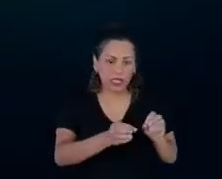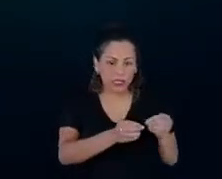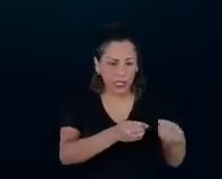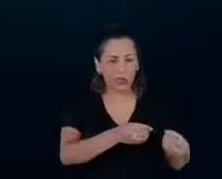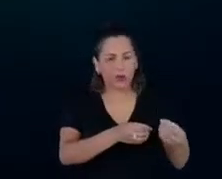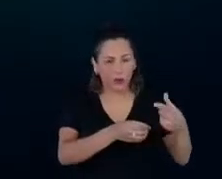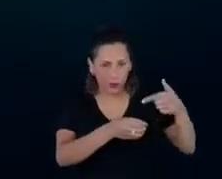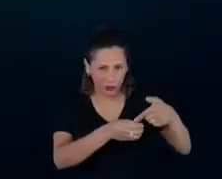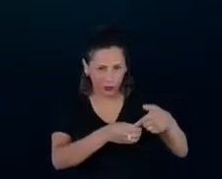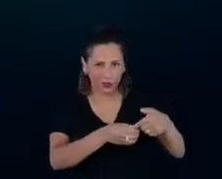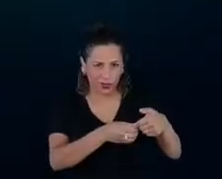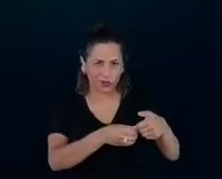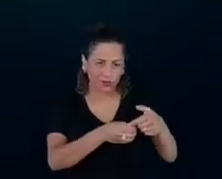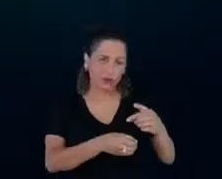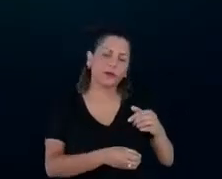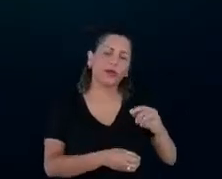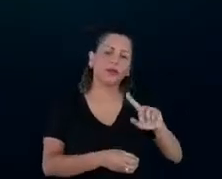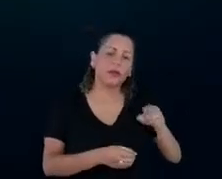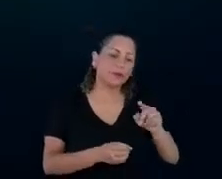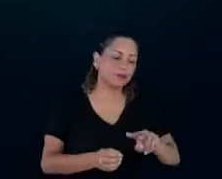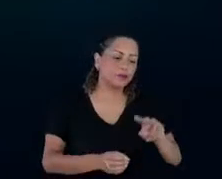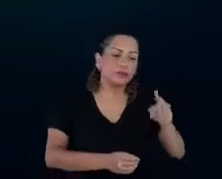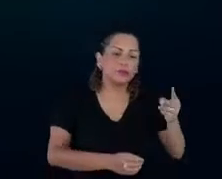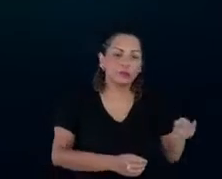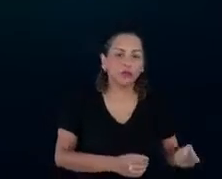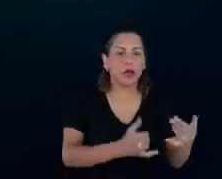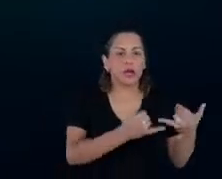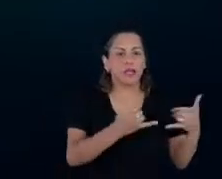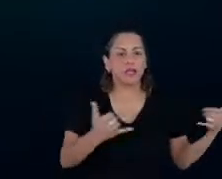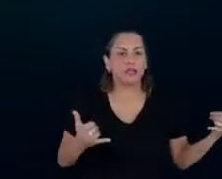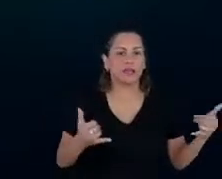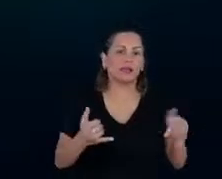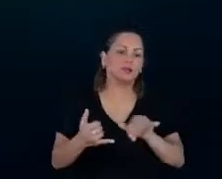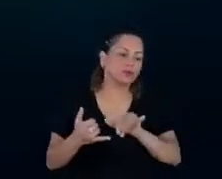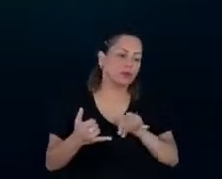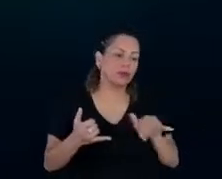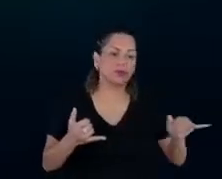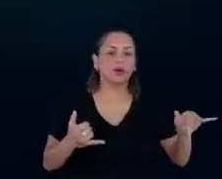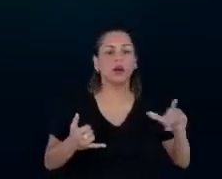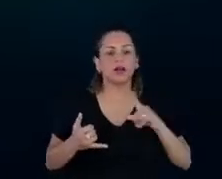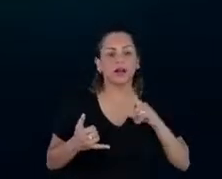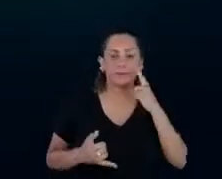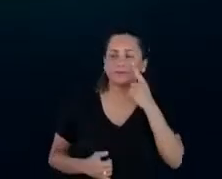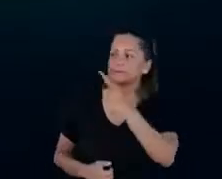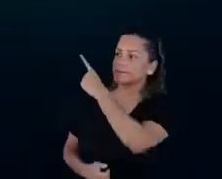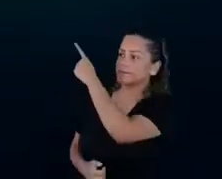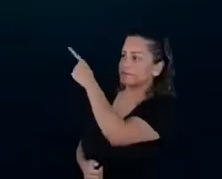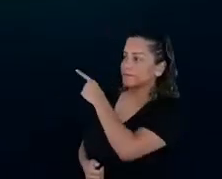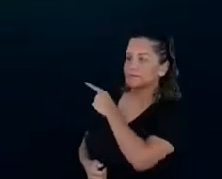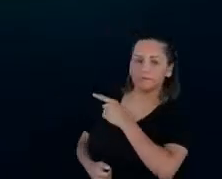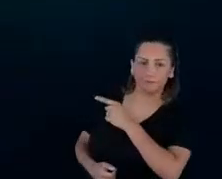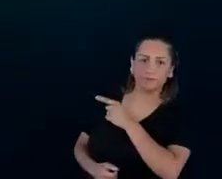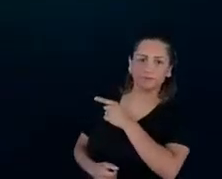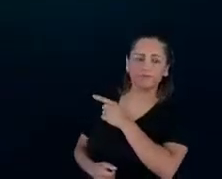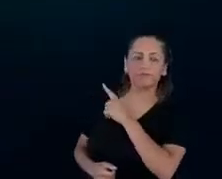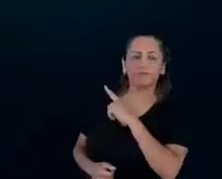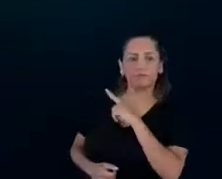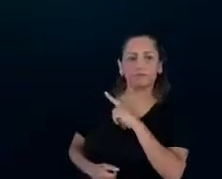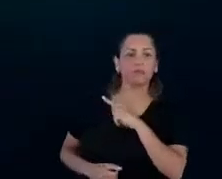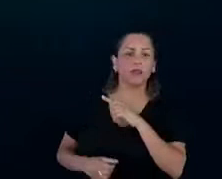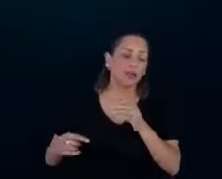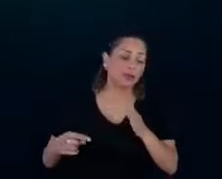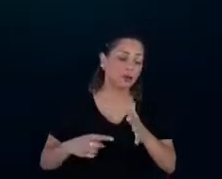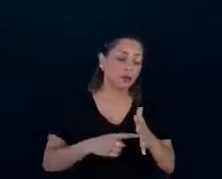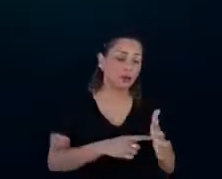o oxigênio vai gerar eletricidade com a eletrólise e carregar a bateria que vai movimentar o